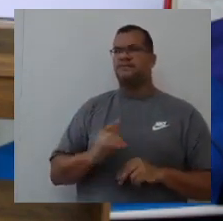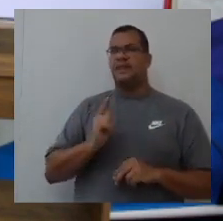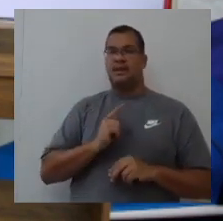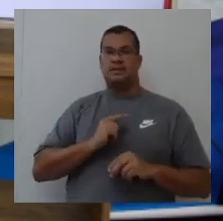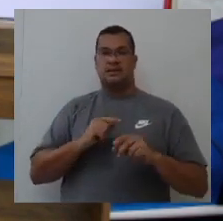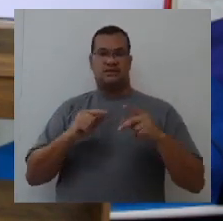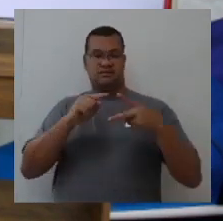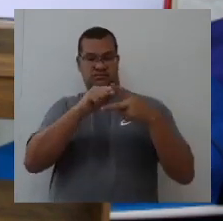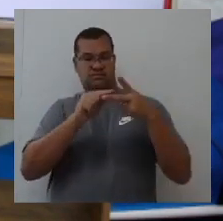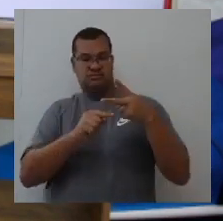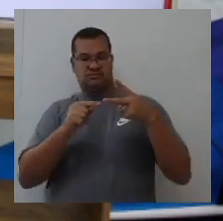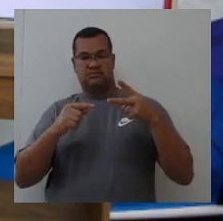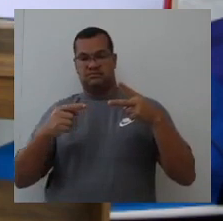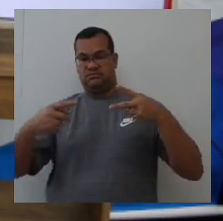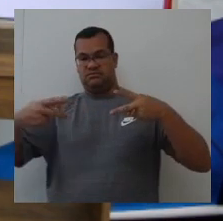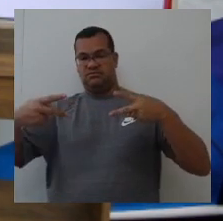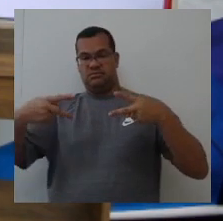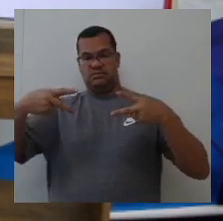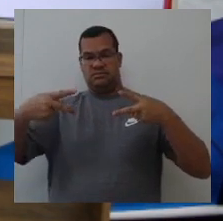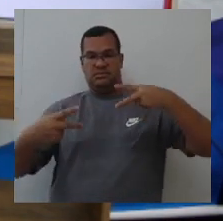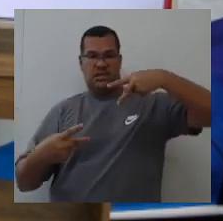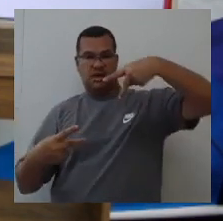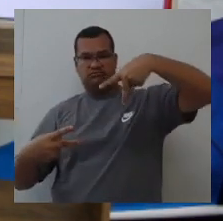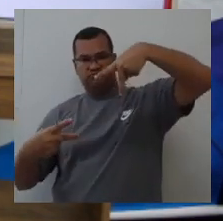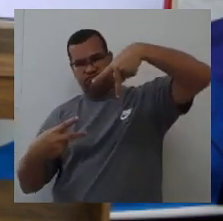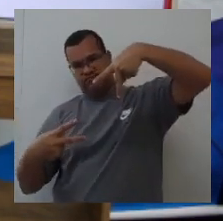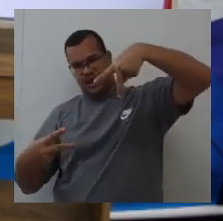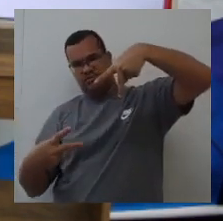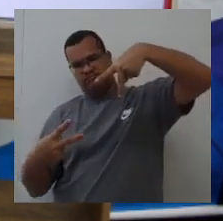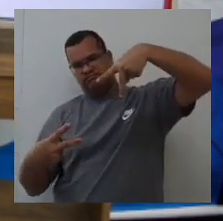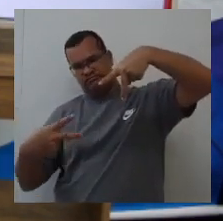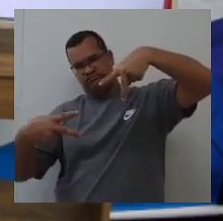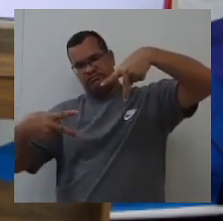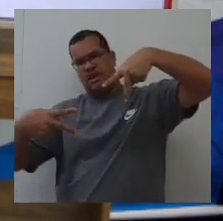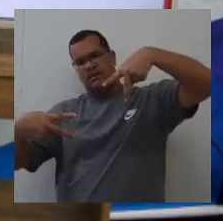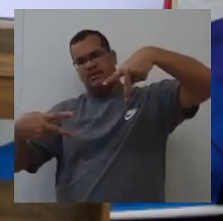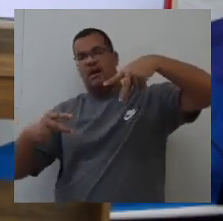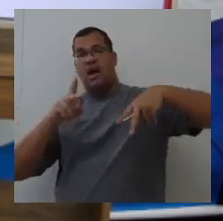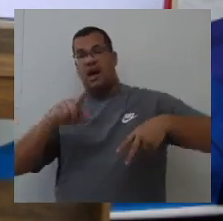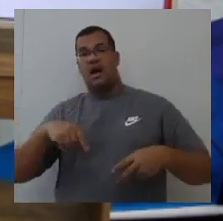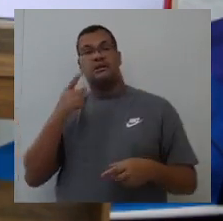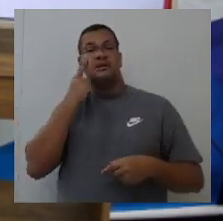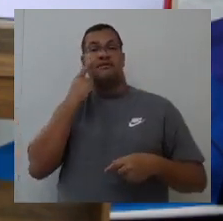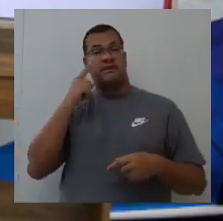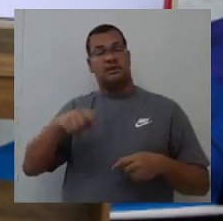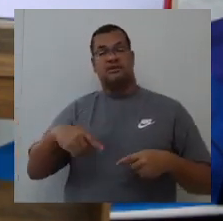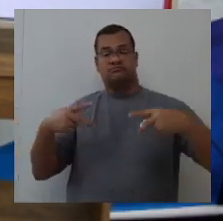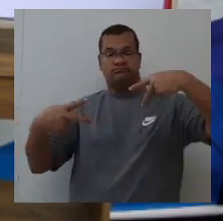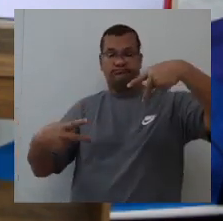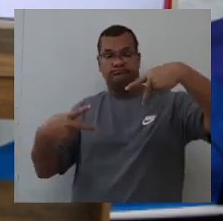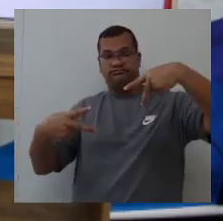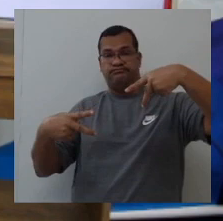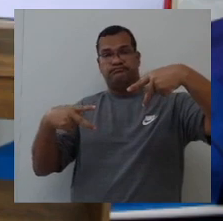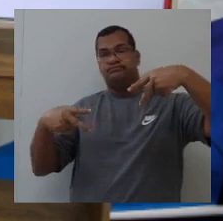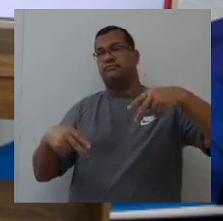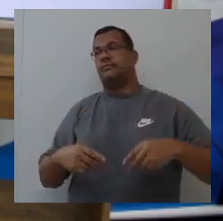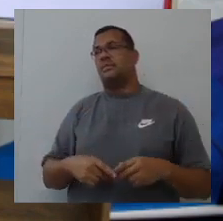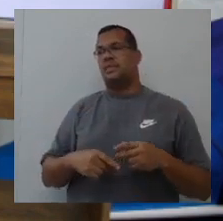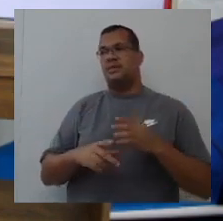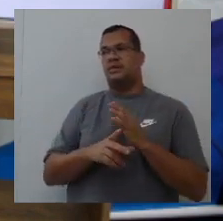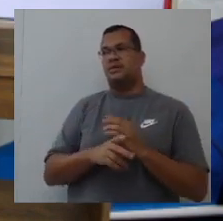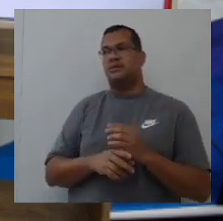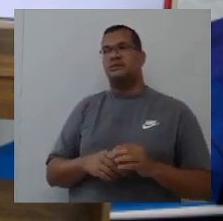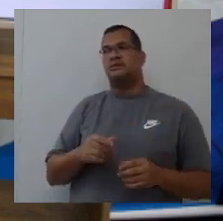dois ângulos diferente do ângulo reto aqui, ó, eles são ângulos complementares. Então, os ângulos complementares, observe